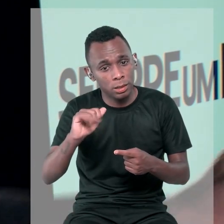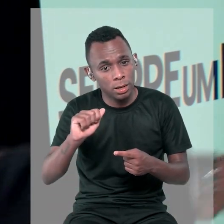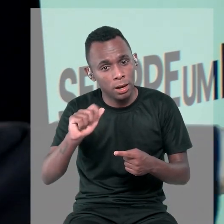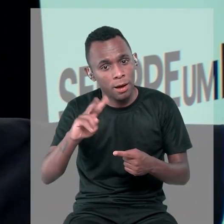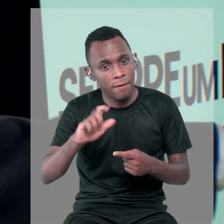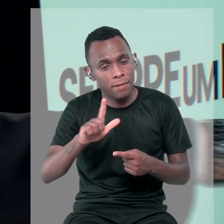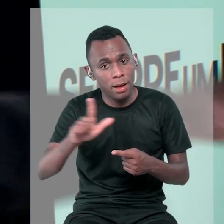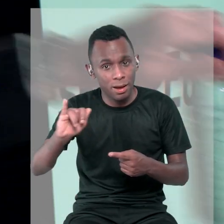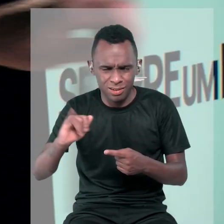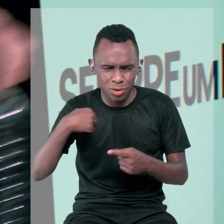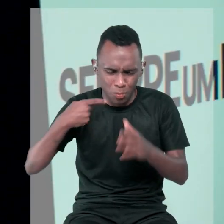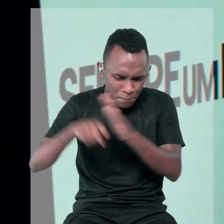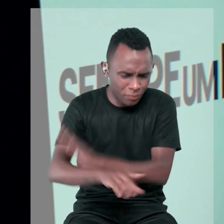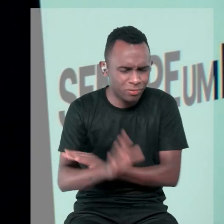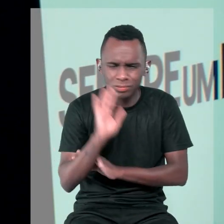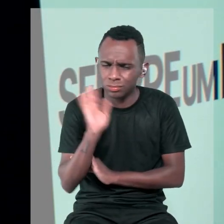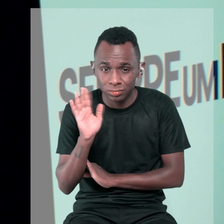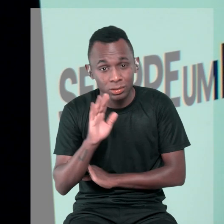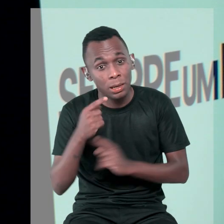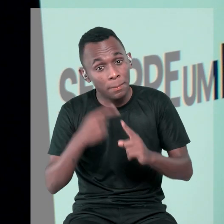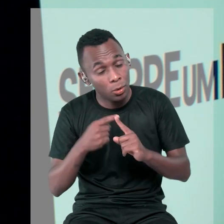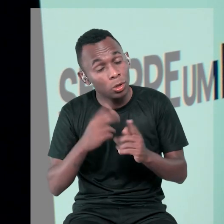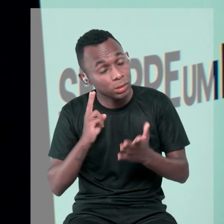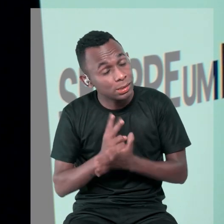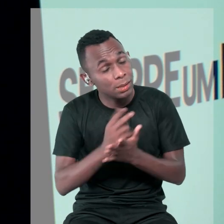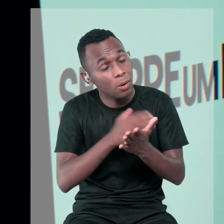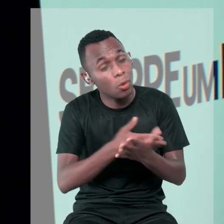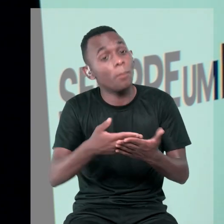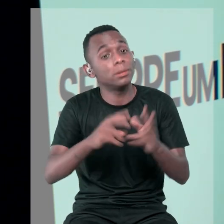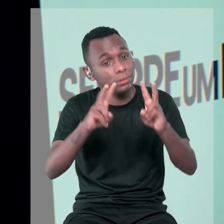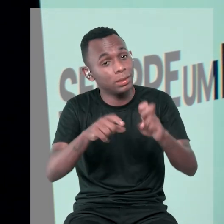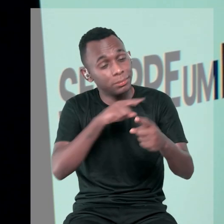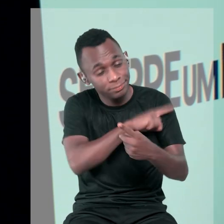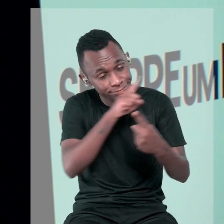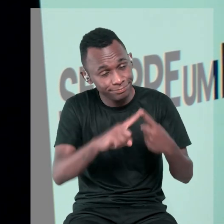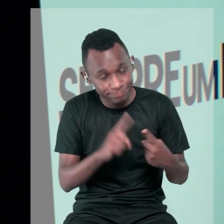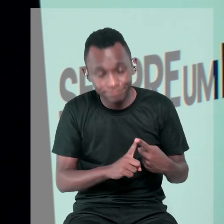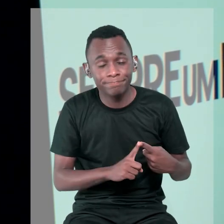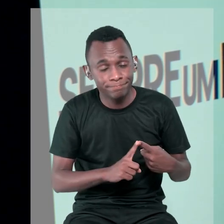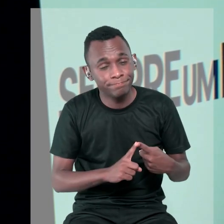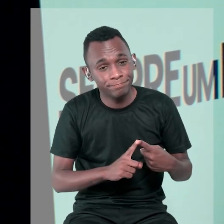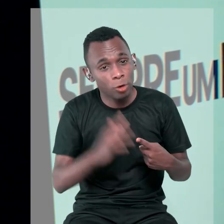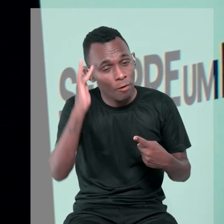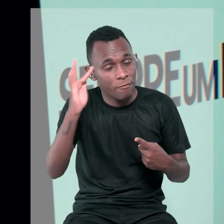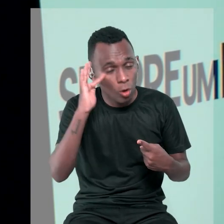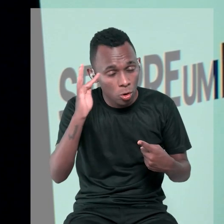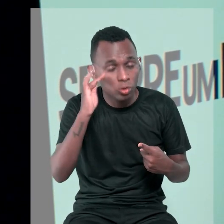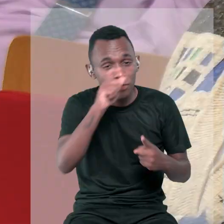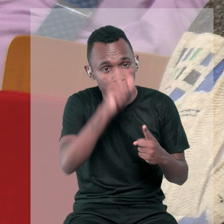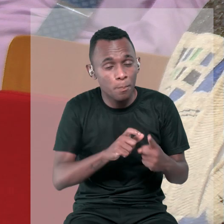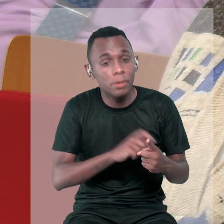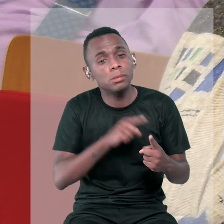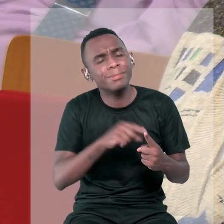embora, até porque eu acabo tendendo a começar minhas coisas sempre por Maquiavel, né? Mas no caso do Maquiavel, é importante